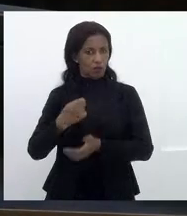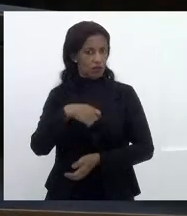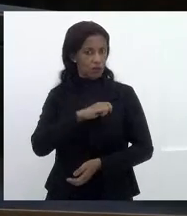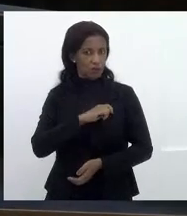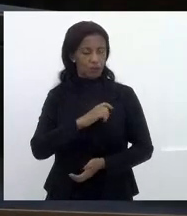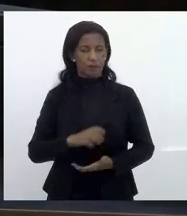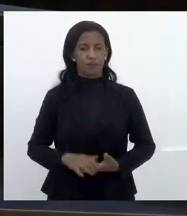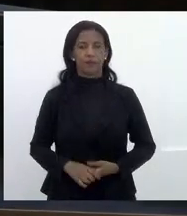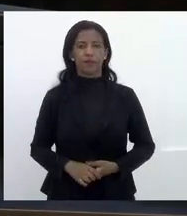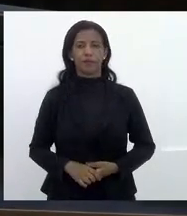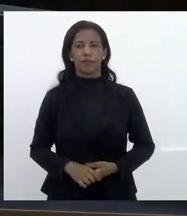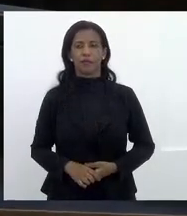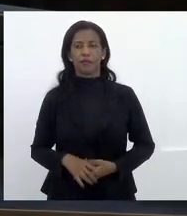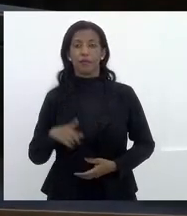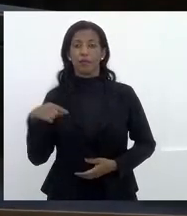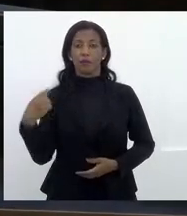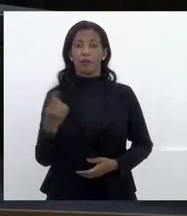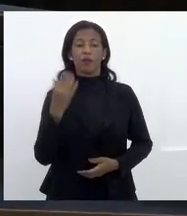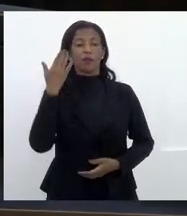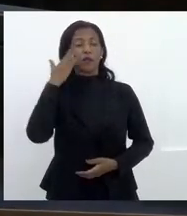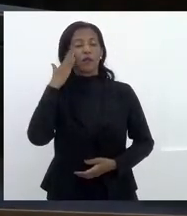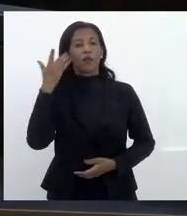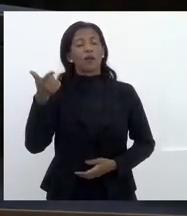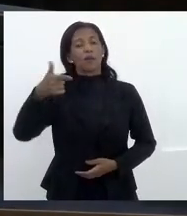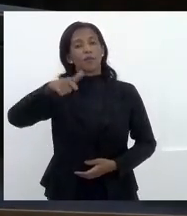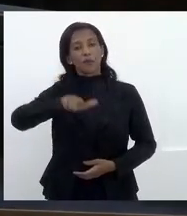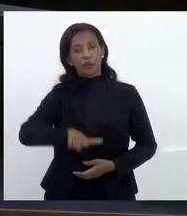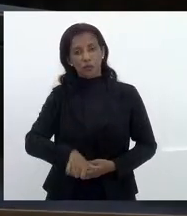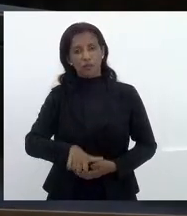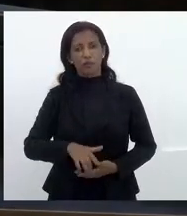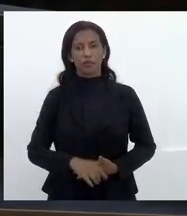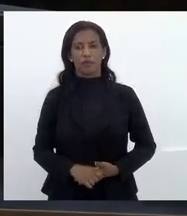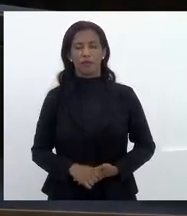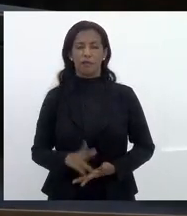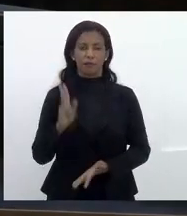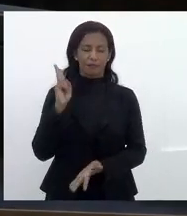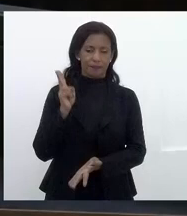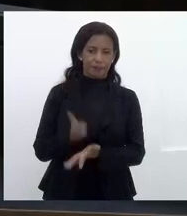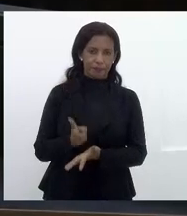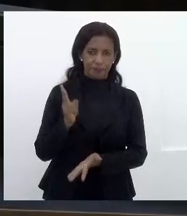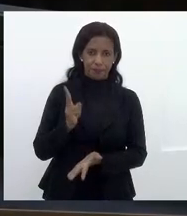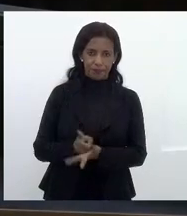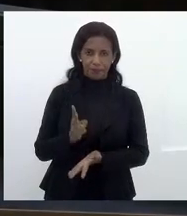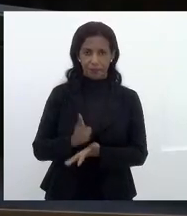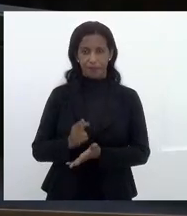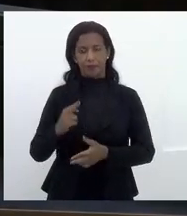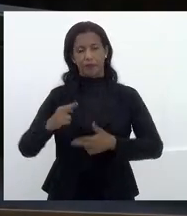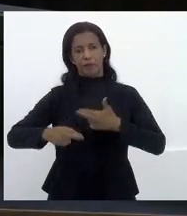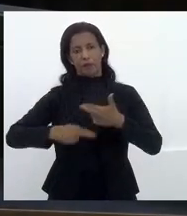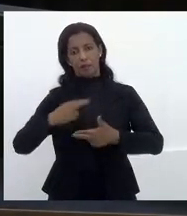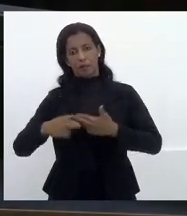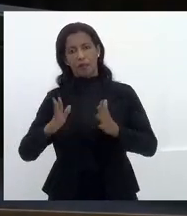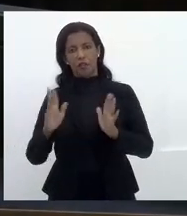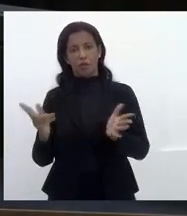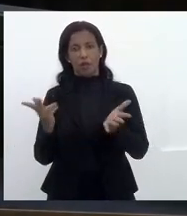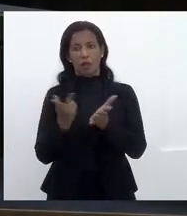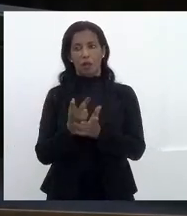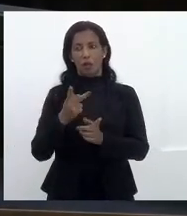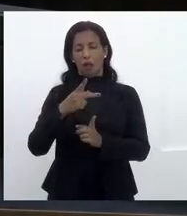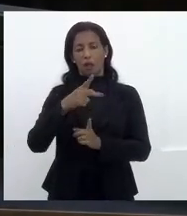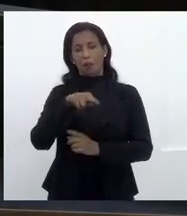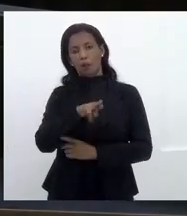fiscal nós então repetimos a mesma reforma que foi feito para